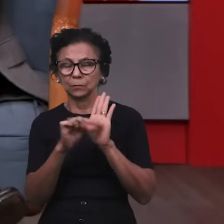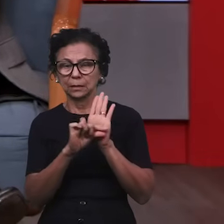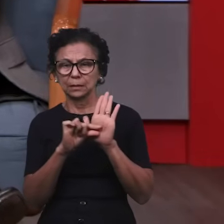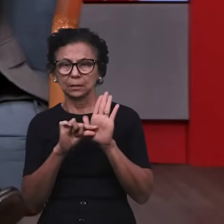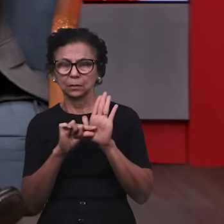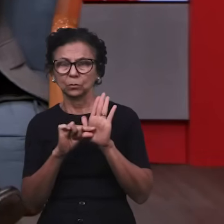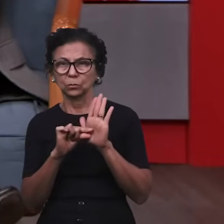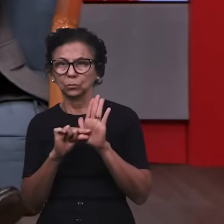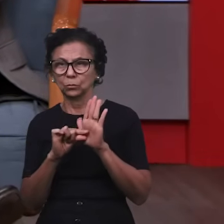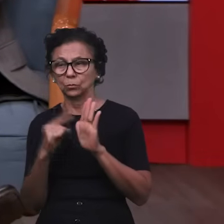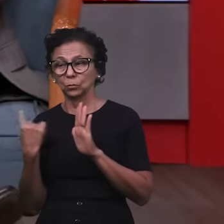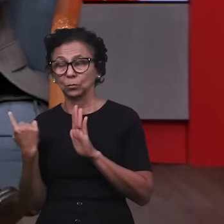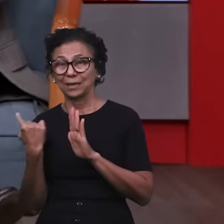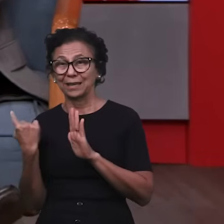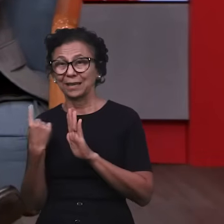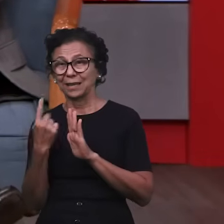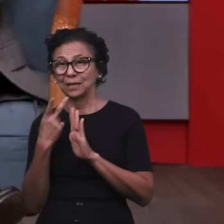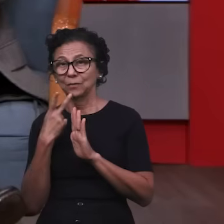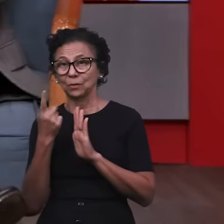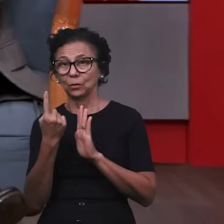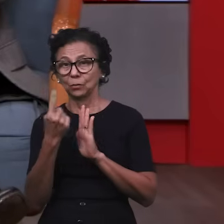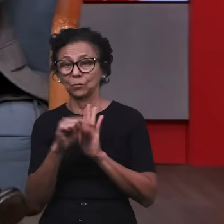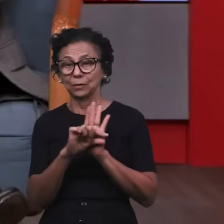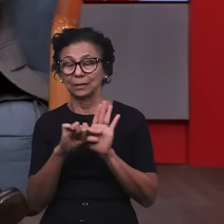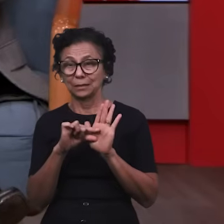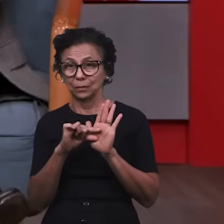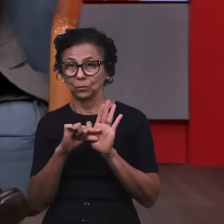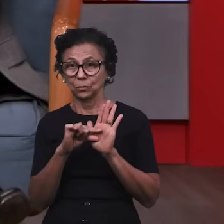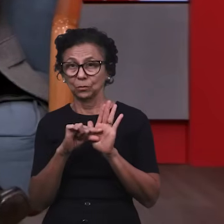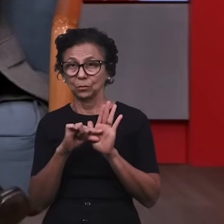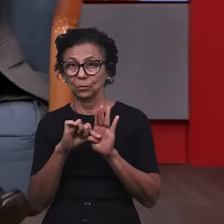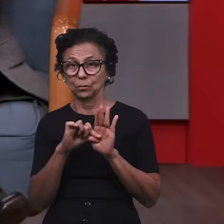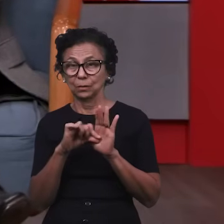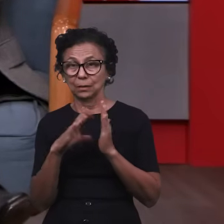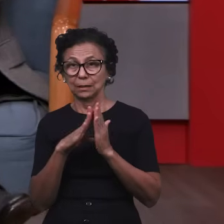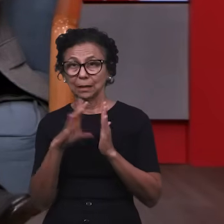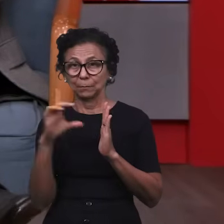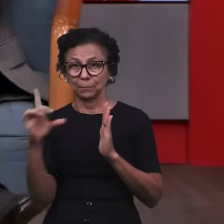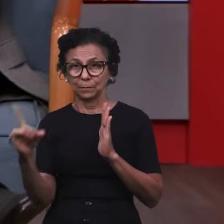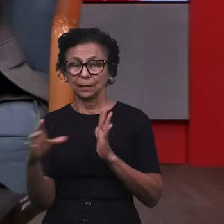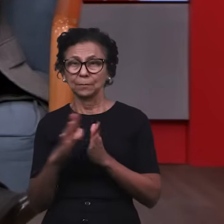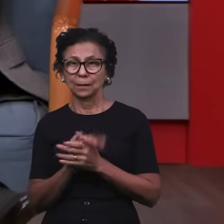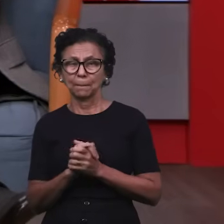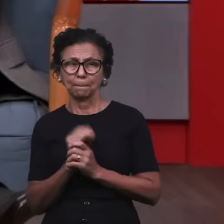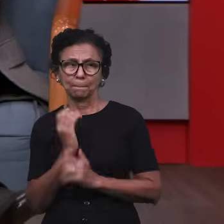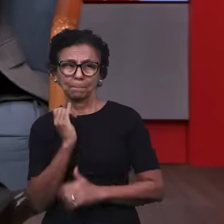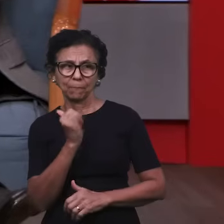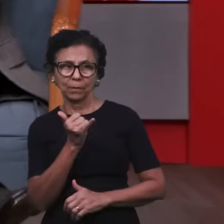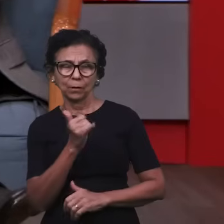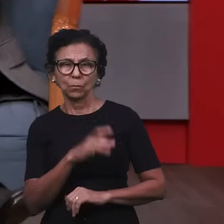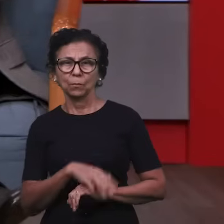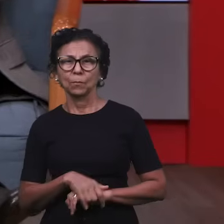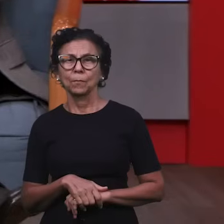aquele evangelista citou um versículo da palavra, mas aquela colocação foi tão no